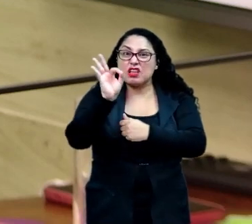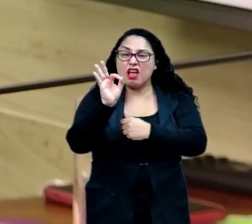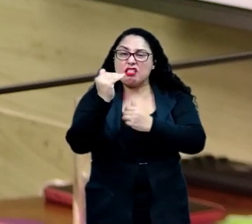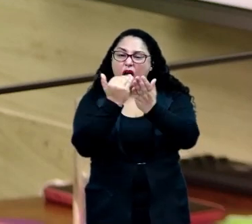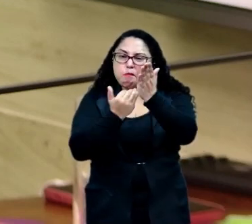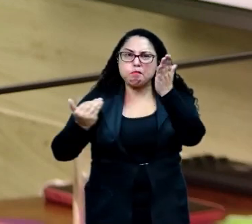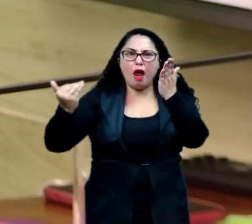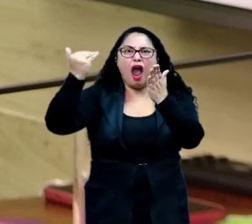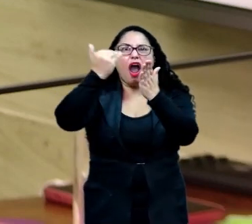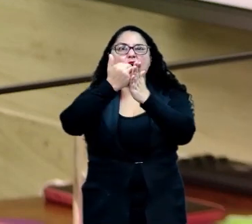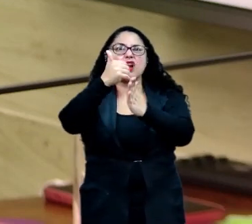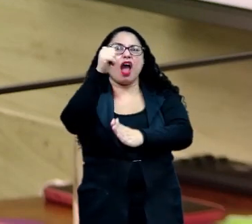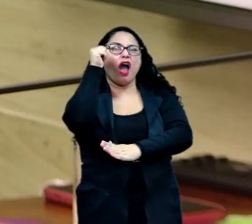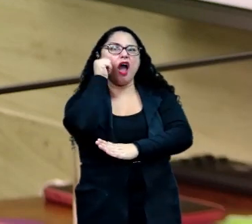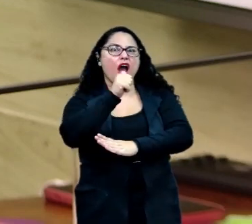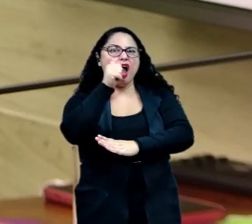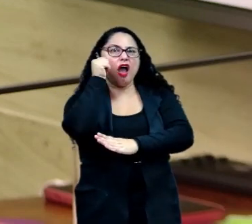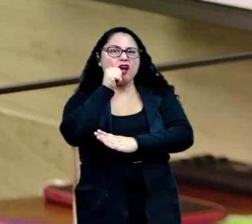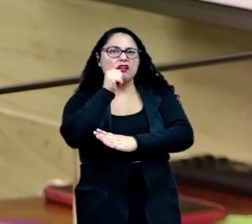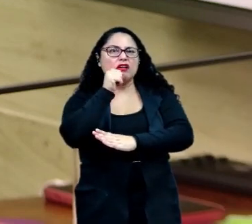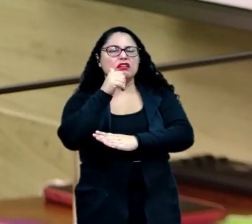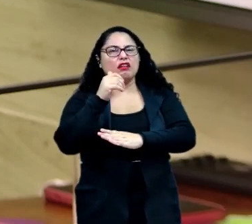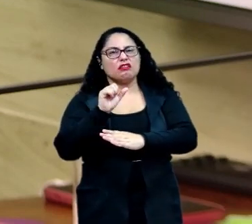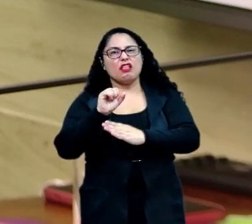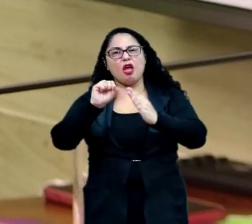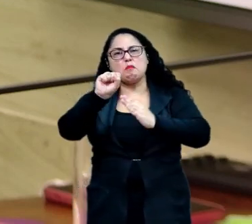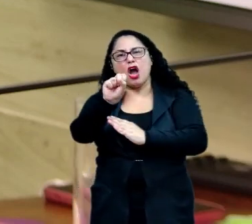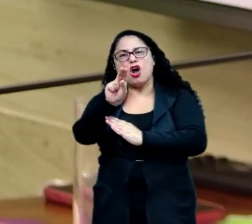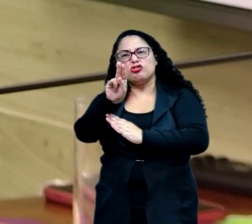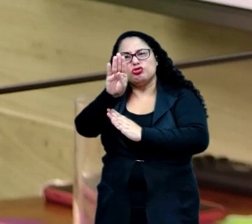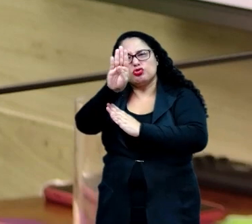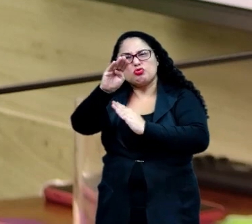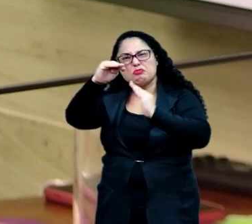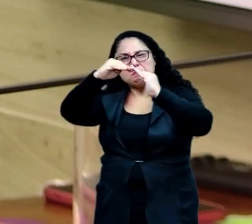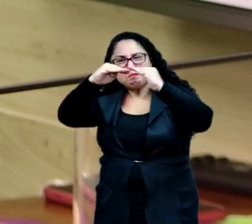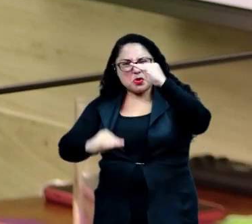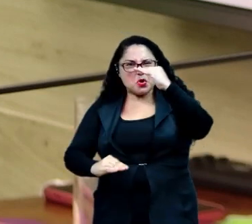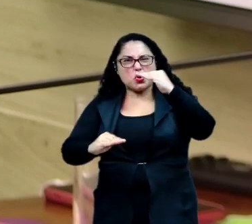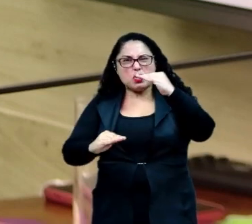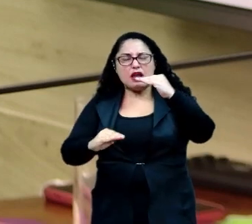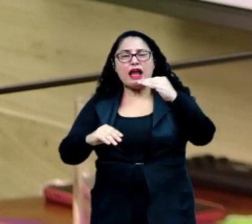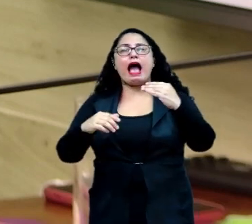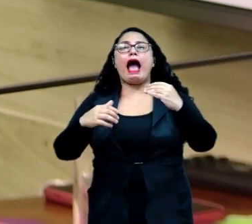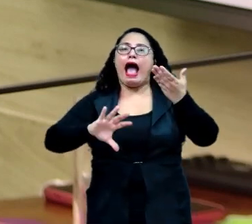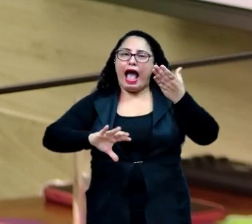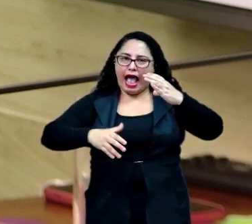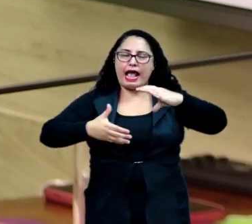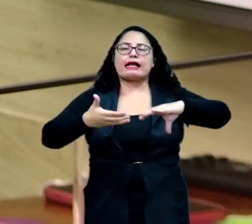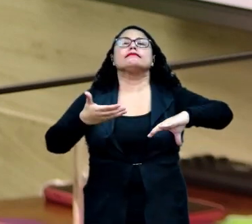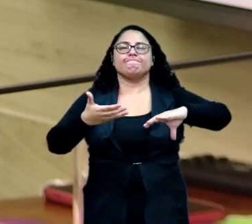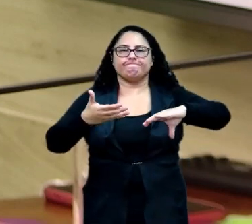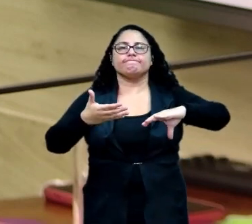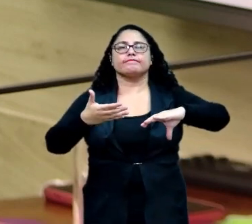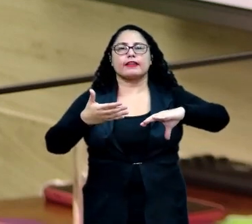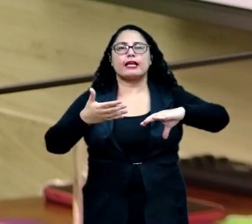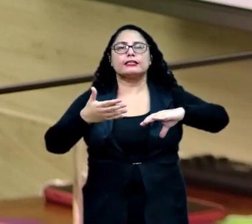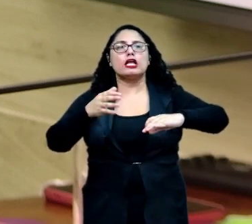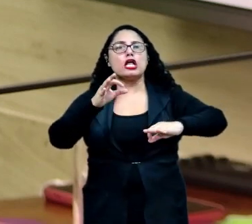prevalência feminina. Então, há uma subrepresentação. As casas legislativas precisam